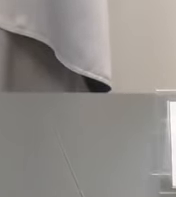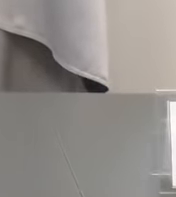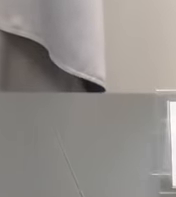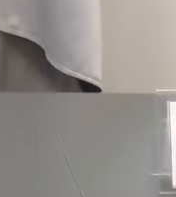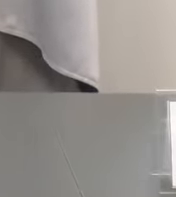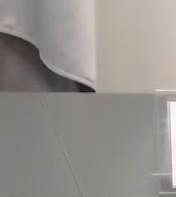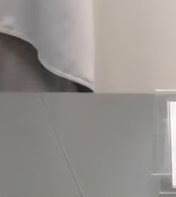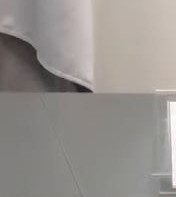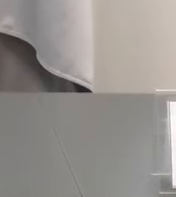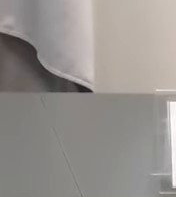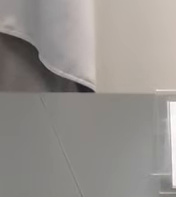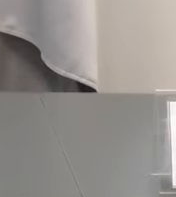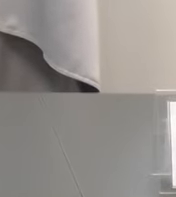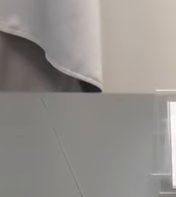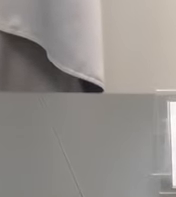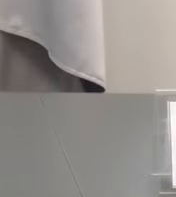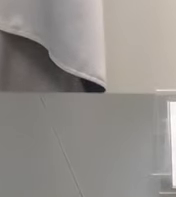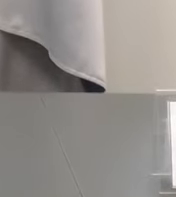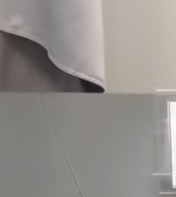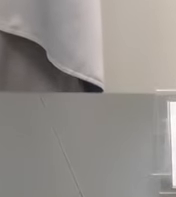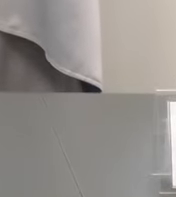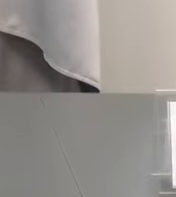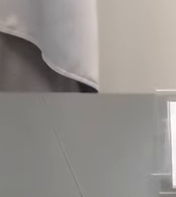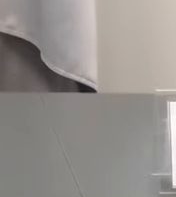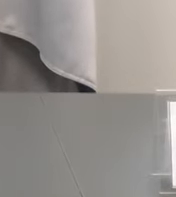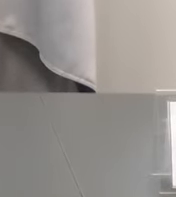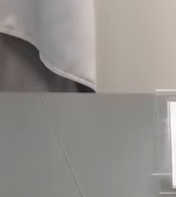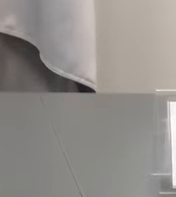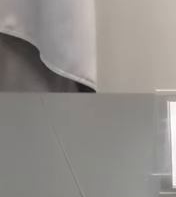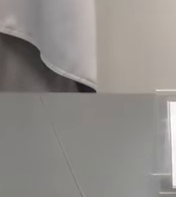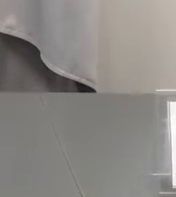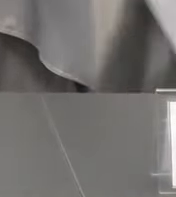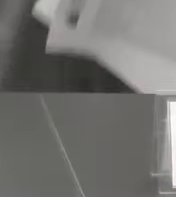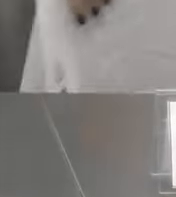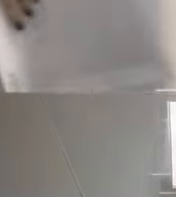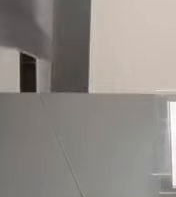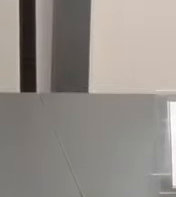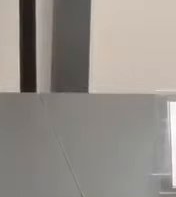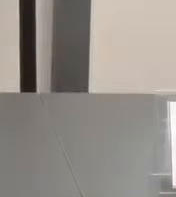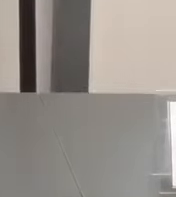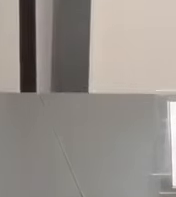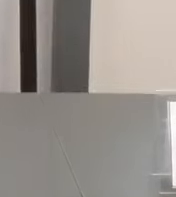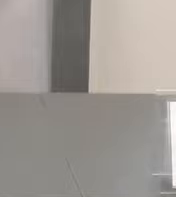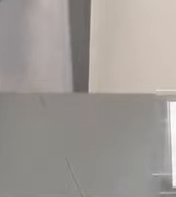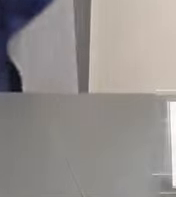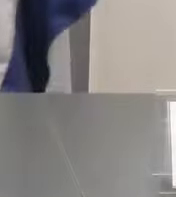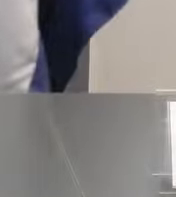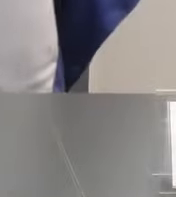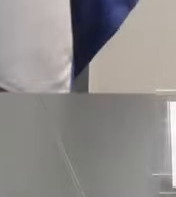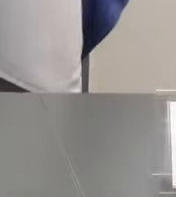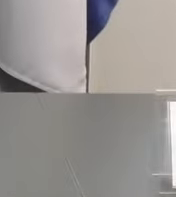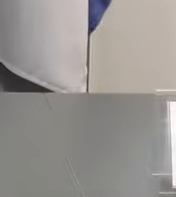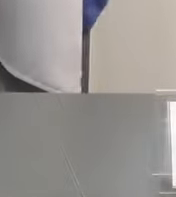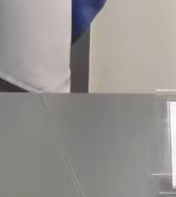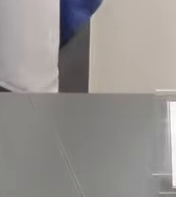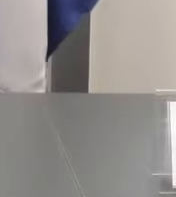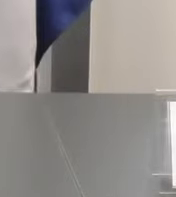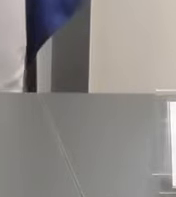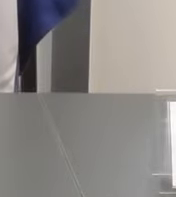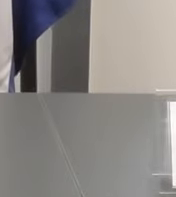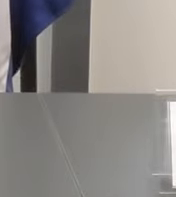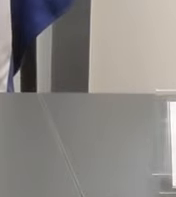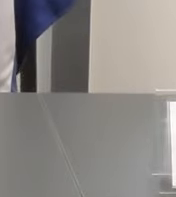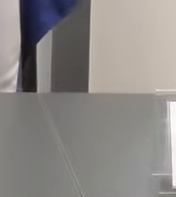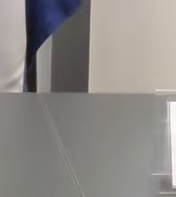Lins, que cria no âmbito do Estado do Rio de Janeiro o Comitê de Logística Reversa. O novo parecer das emendas da Comissão de